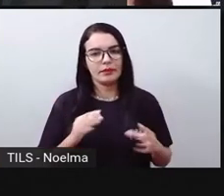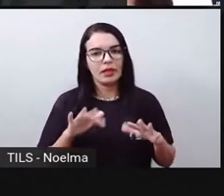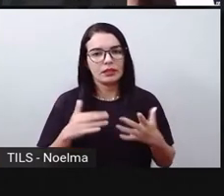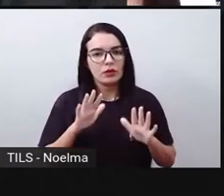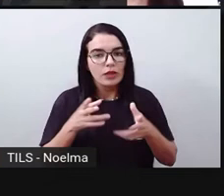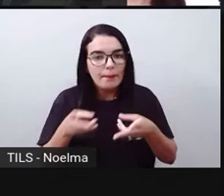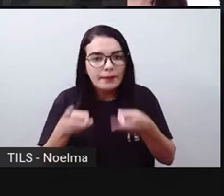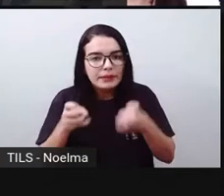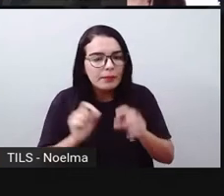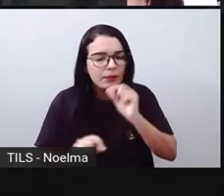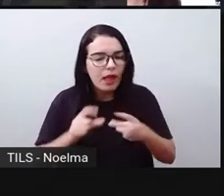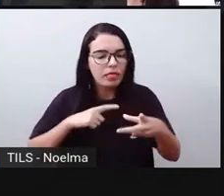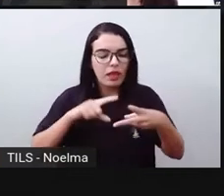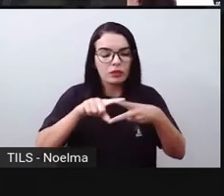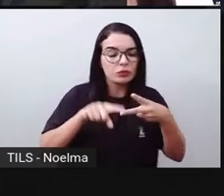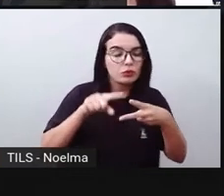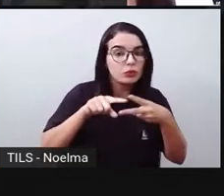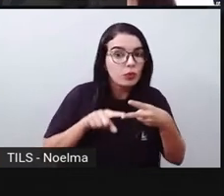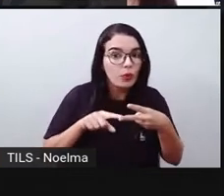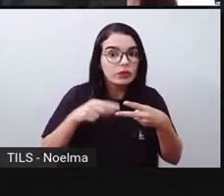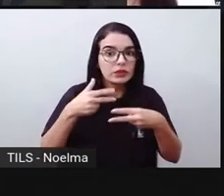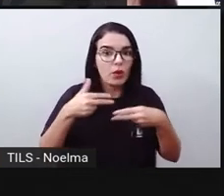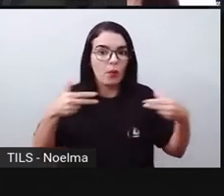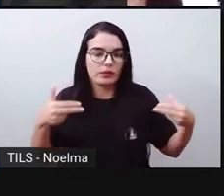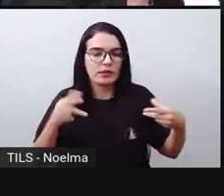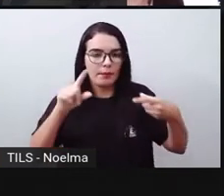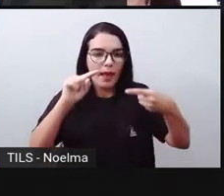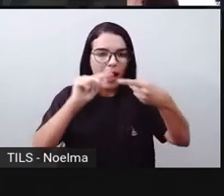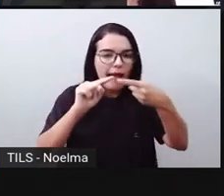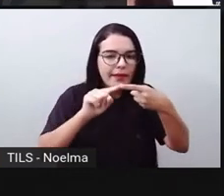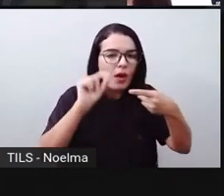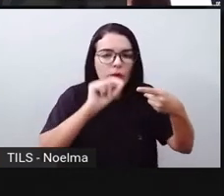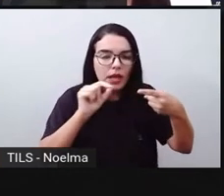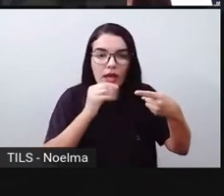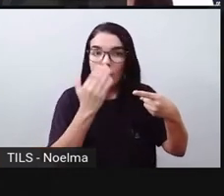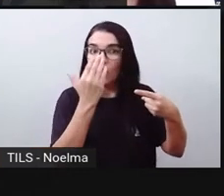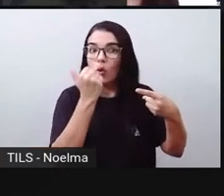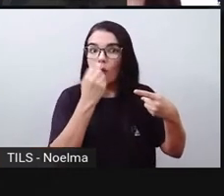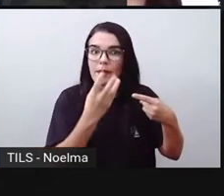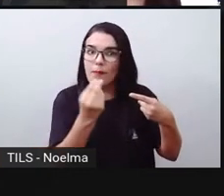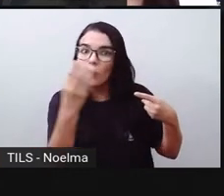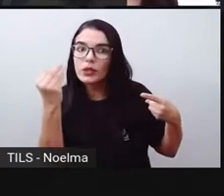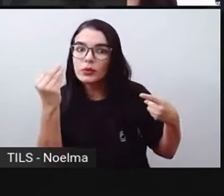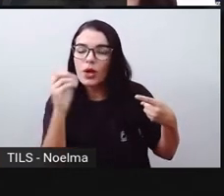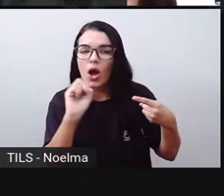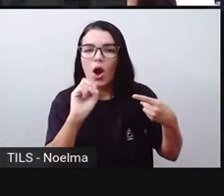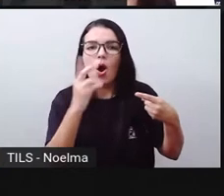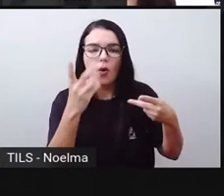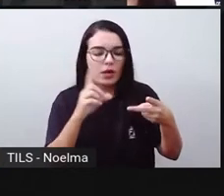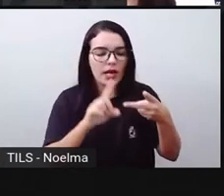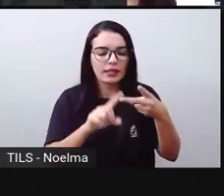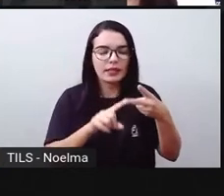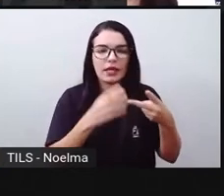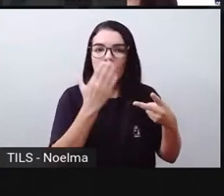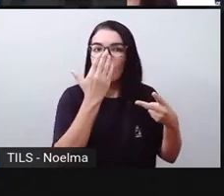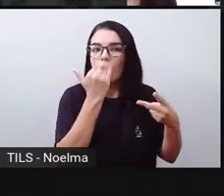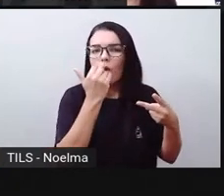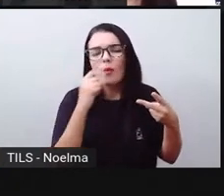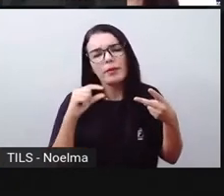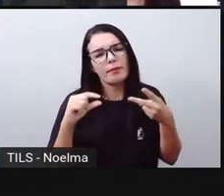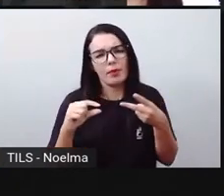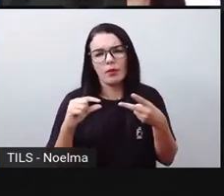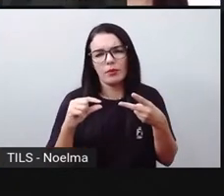aí duas pontas, né? Os distúrbios alimentares podem estar relacionados a problemas onde as